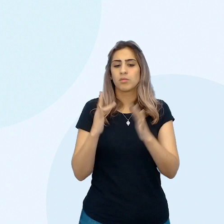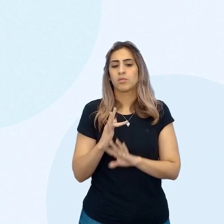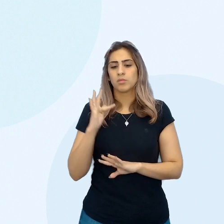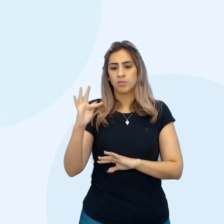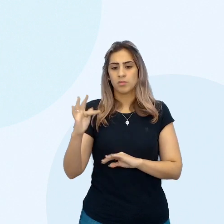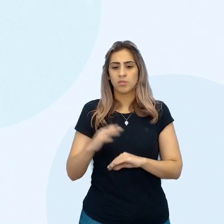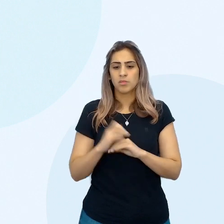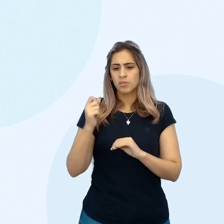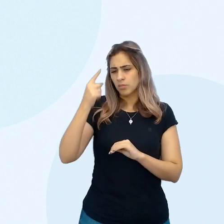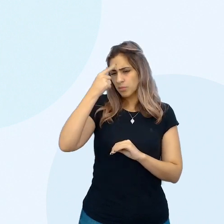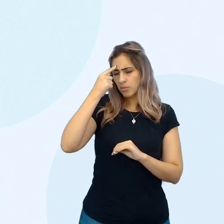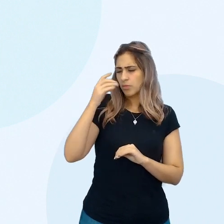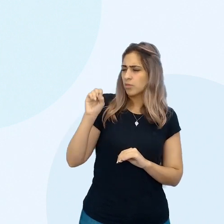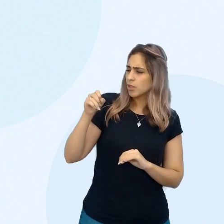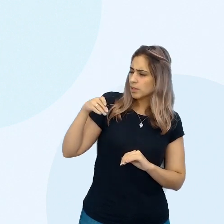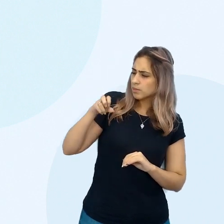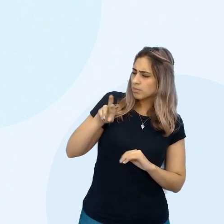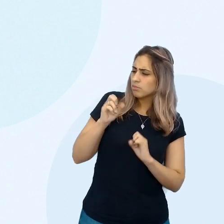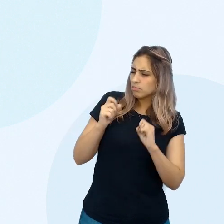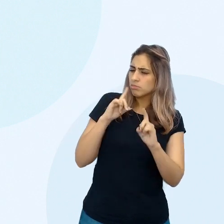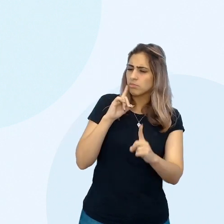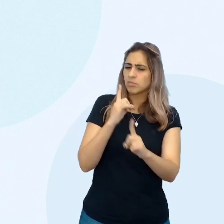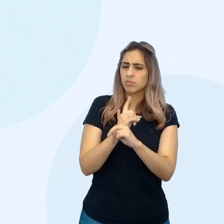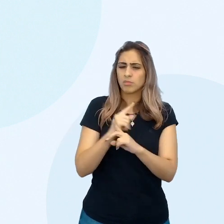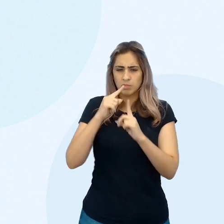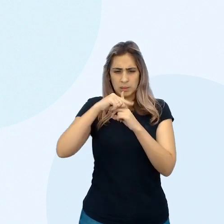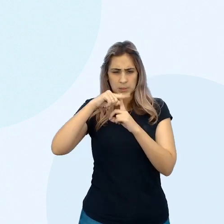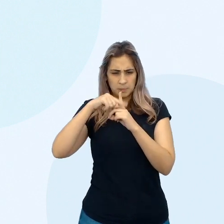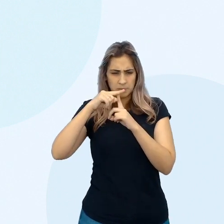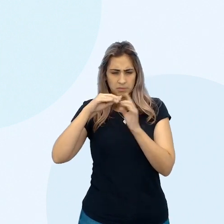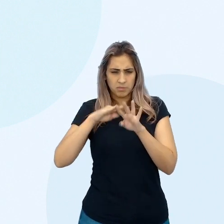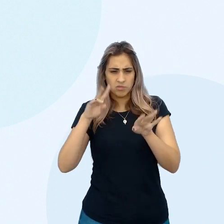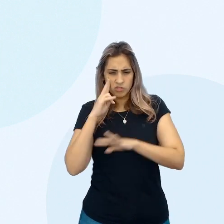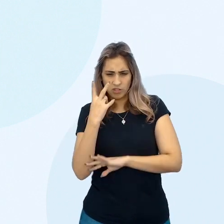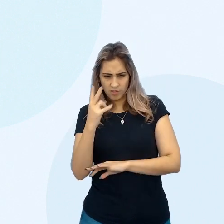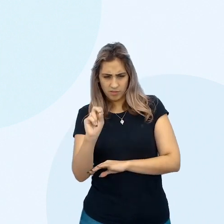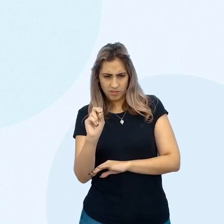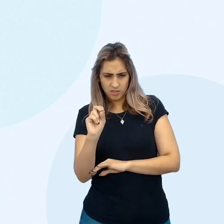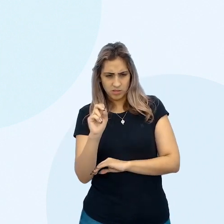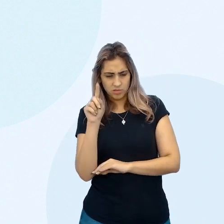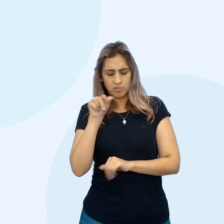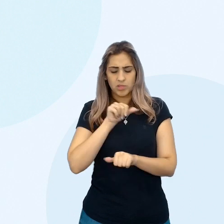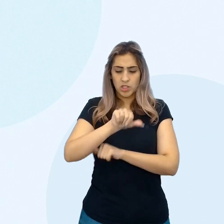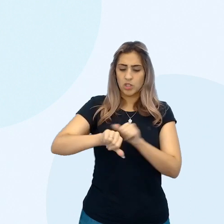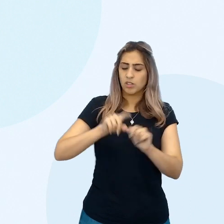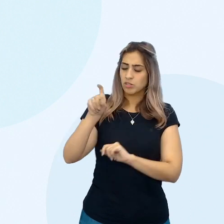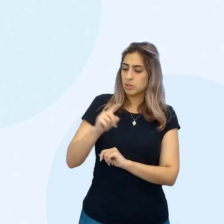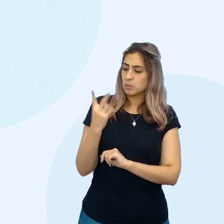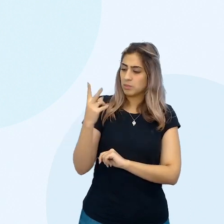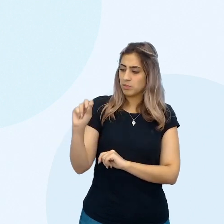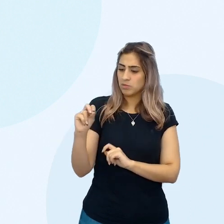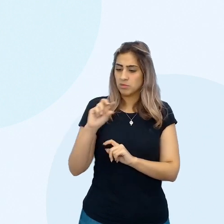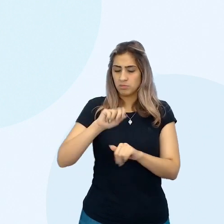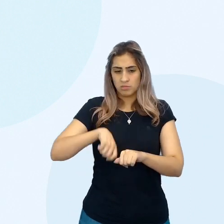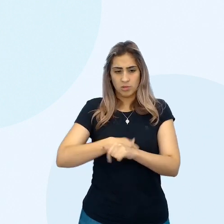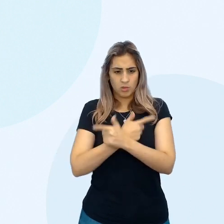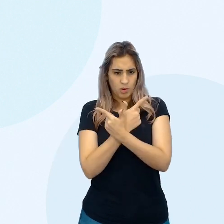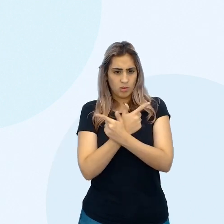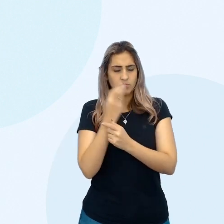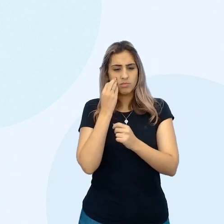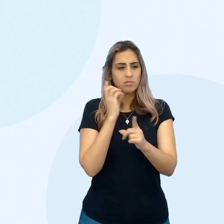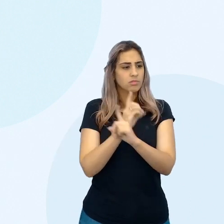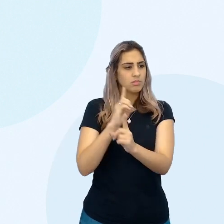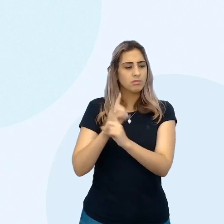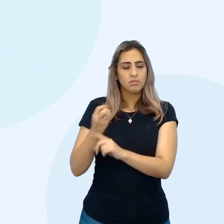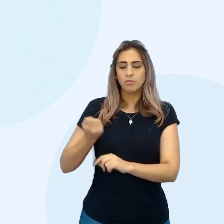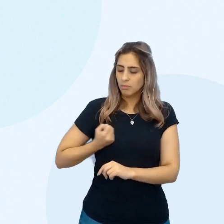eu posso perguntar, olha, Osmar, será que eu consigo descobrir a temperatura média lá no dia 20? Isso. Aí você troca o x por 20 na equação e descobre qual é o